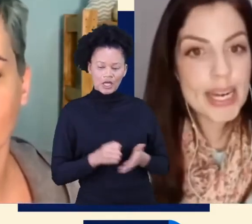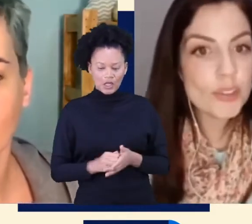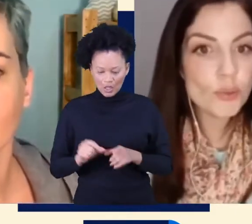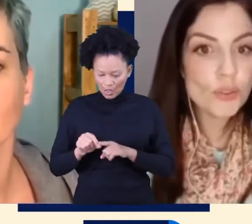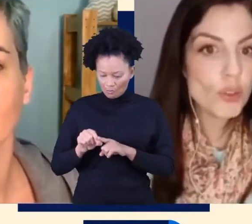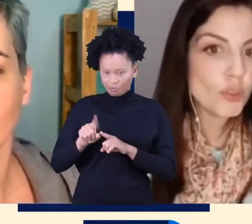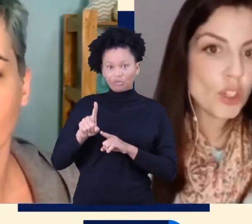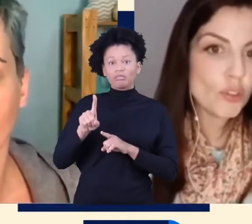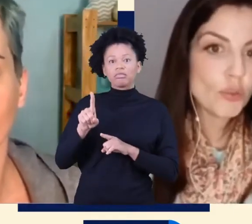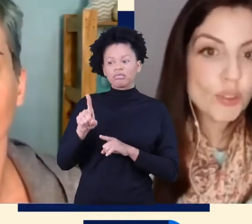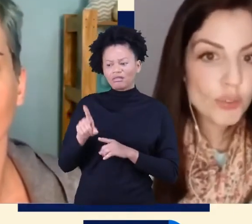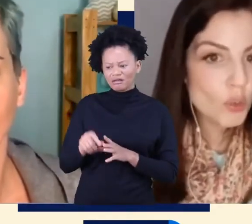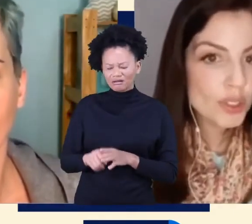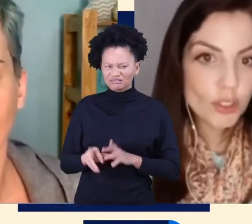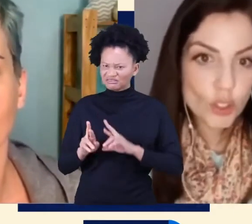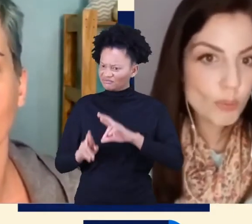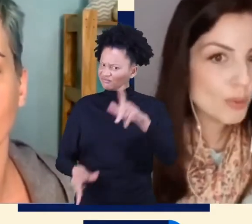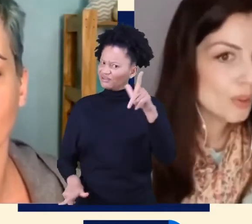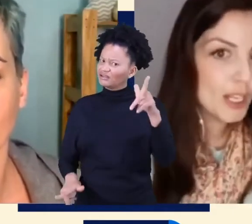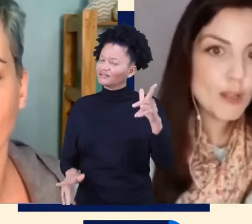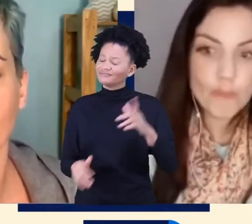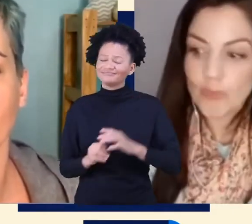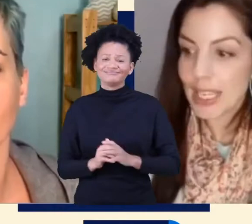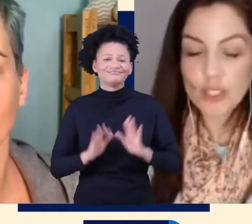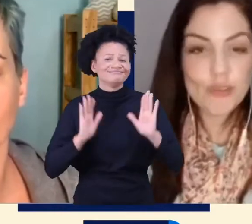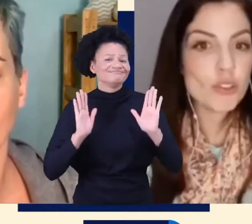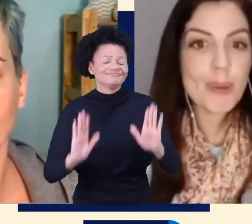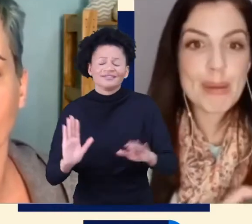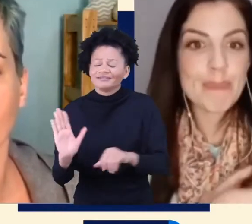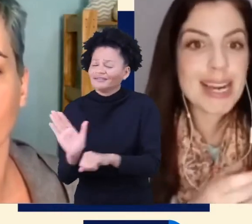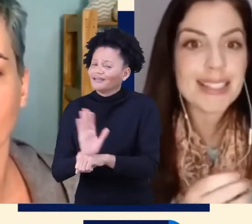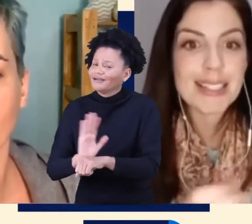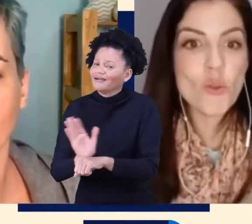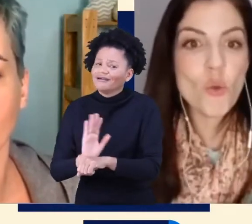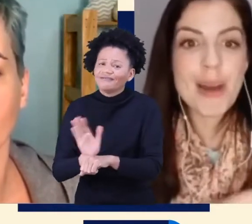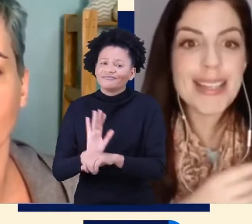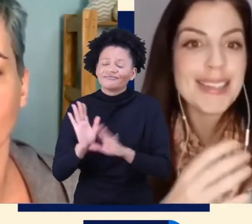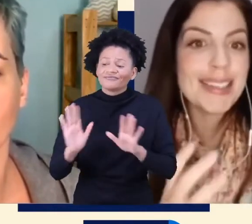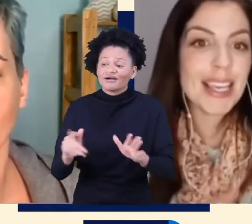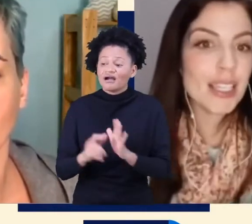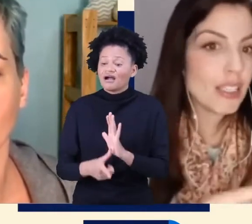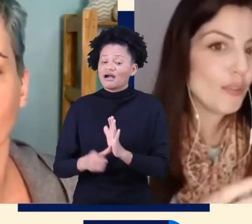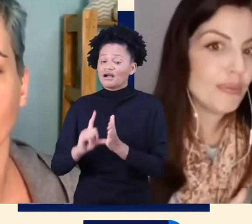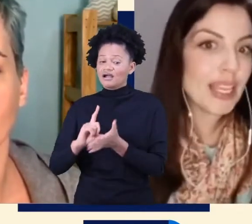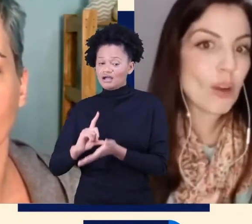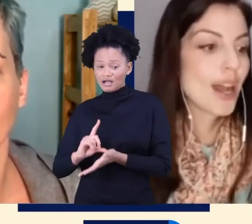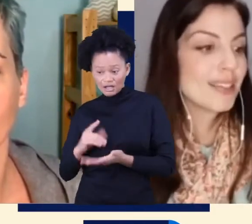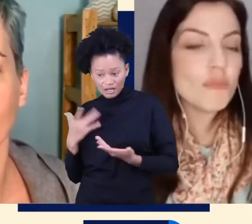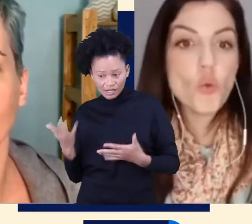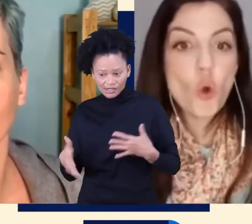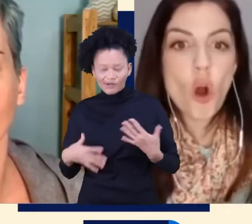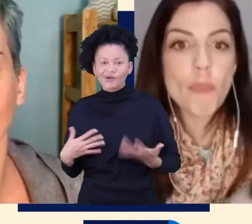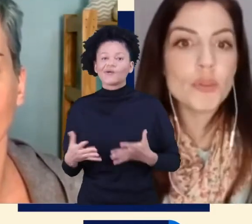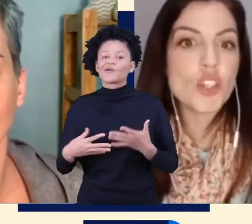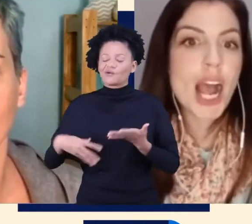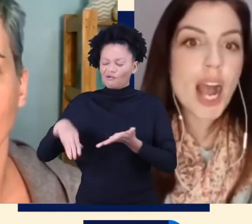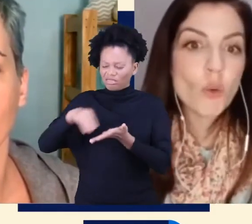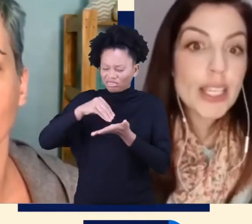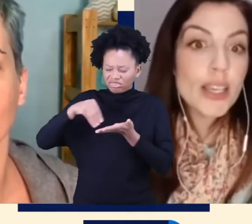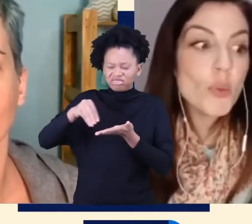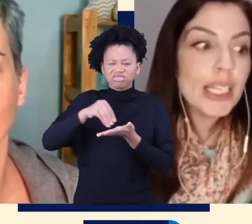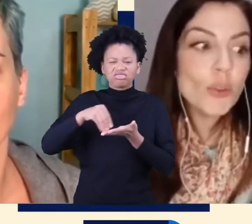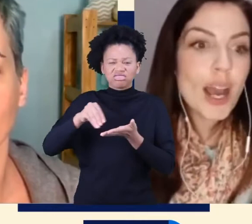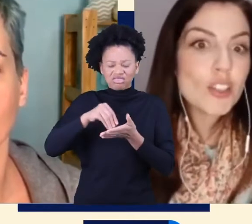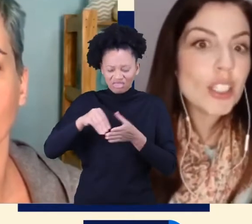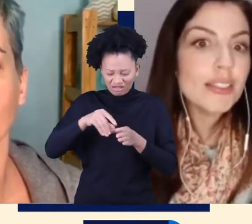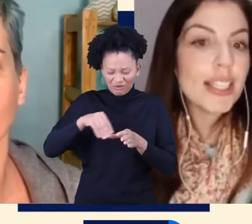como aparece nos filmes, gente. Nos filmes é tipo, eles fazem uma preparação com maisena, que é quase um copo de água,